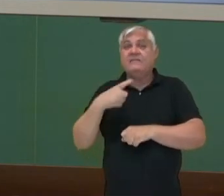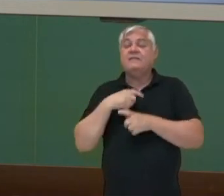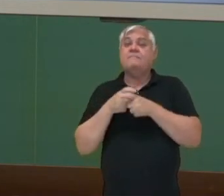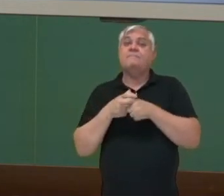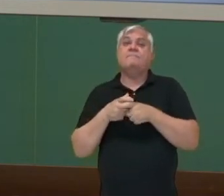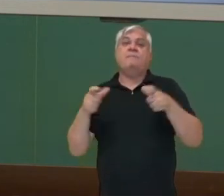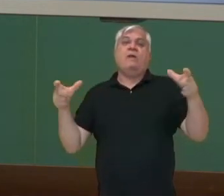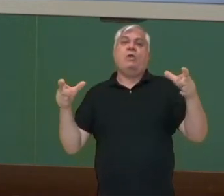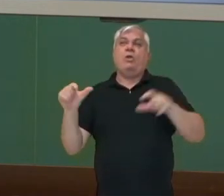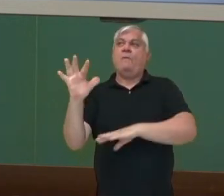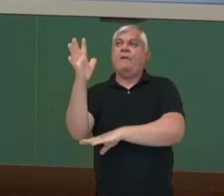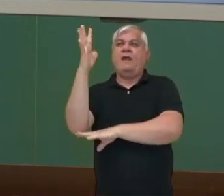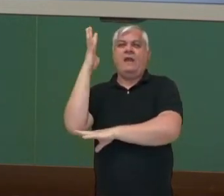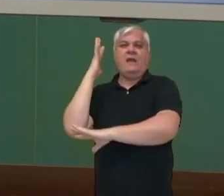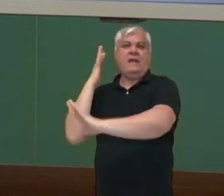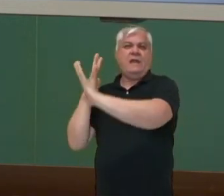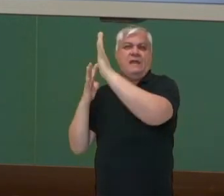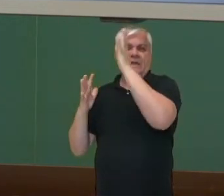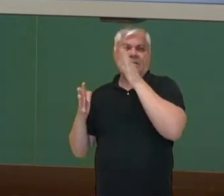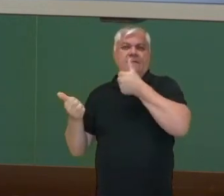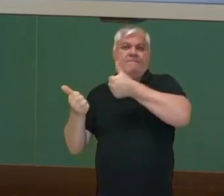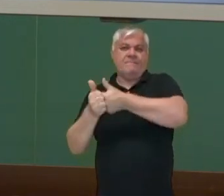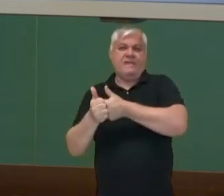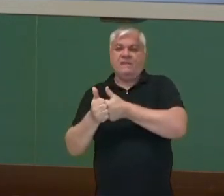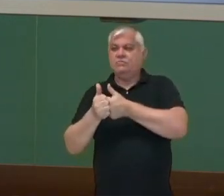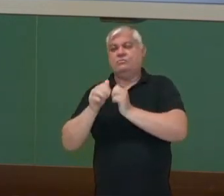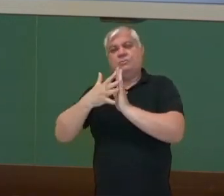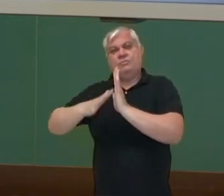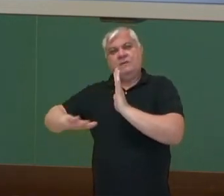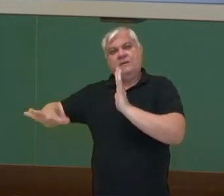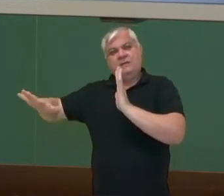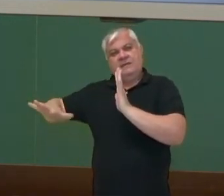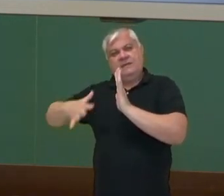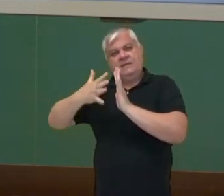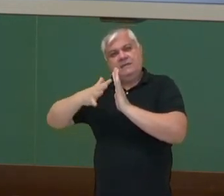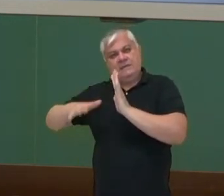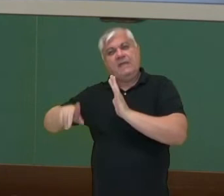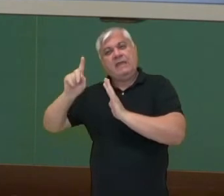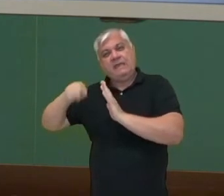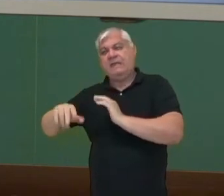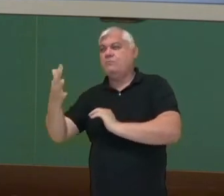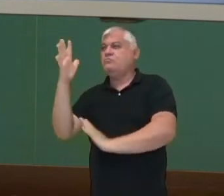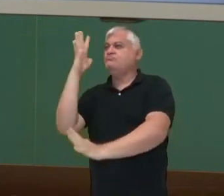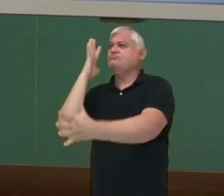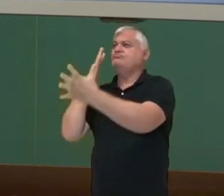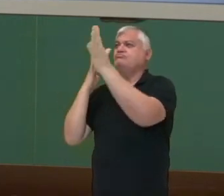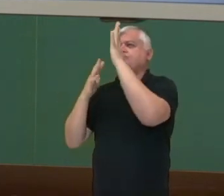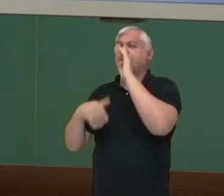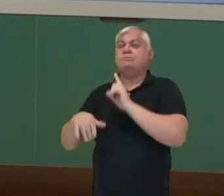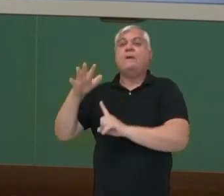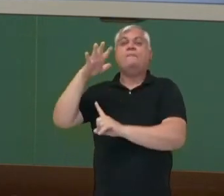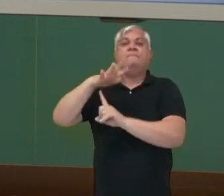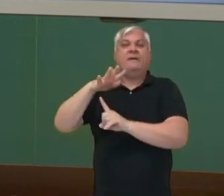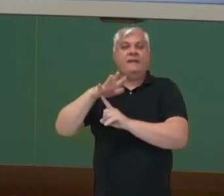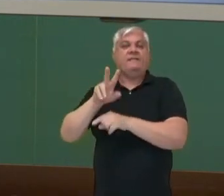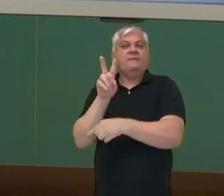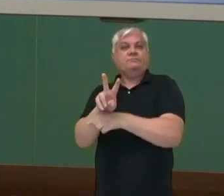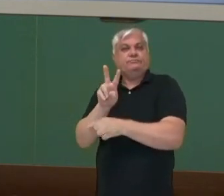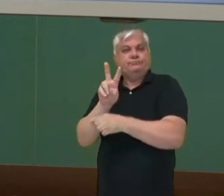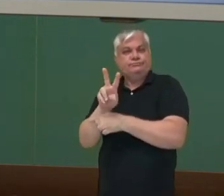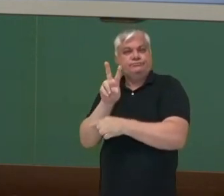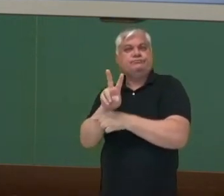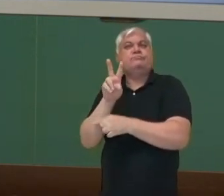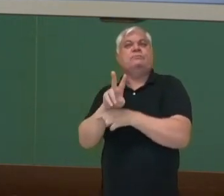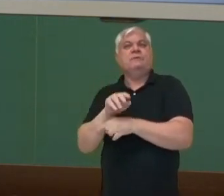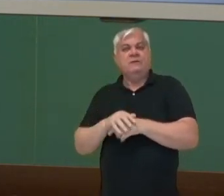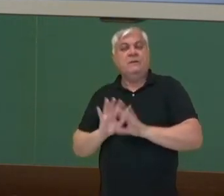de Mata Atlântica. Então, as áreas maiores de preservação de Mata Atlântica estão no estado do Paraná, né?